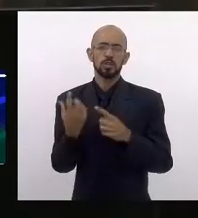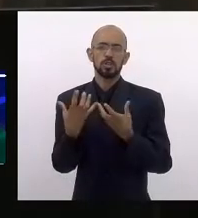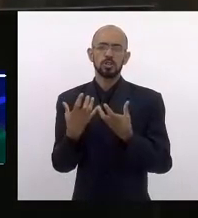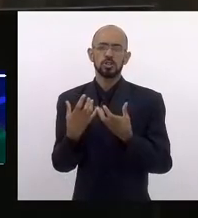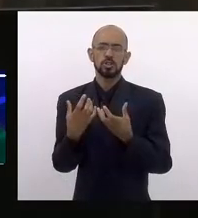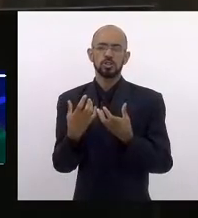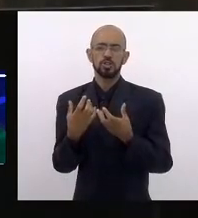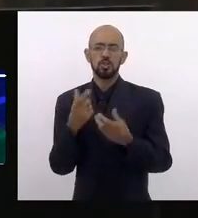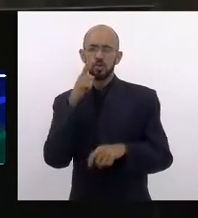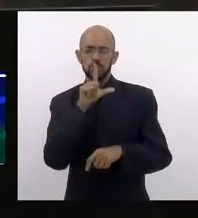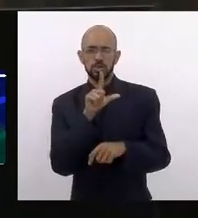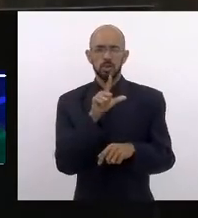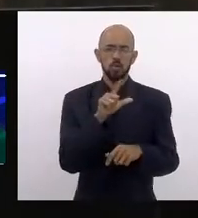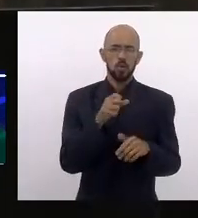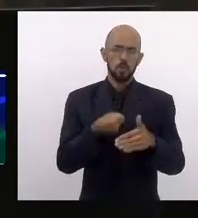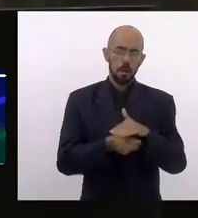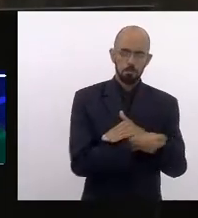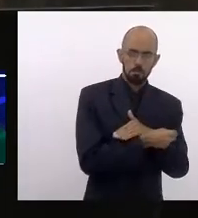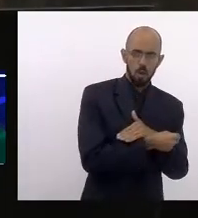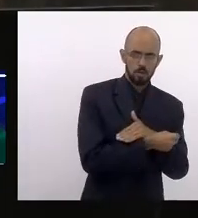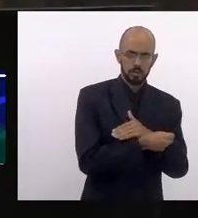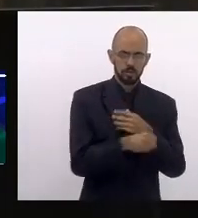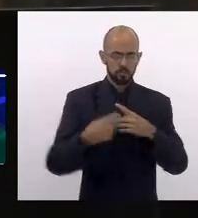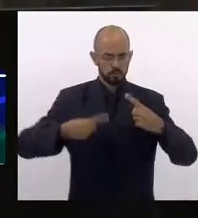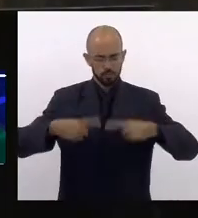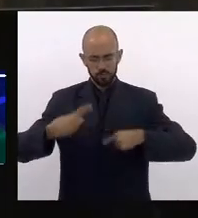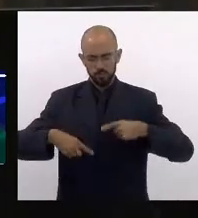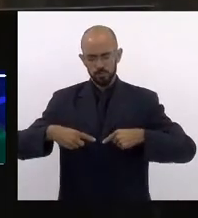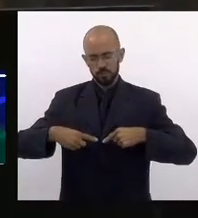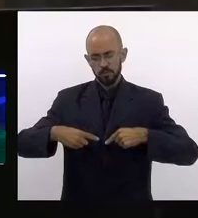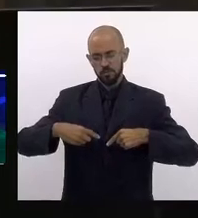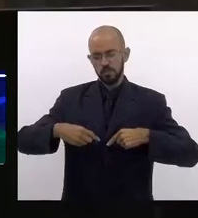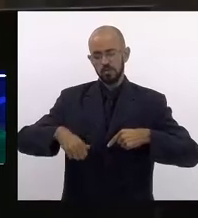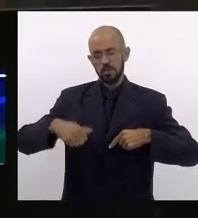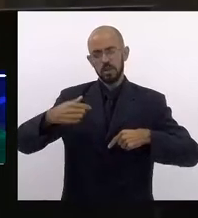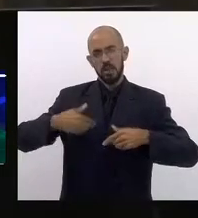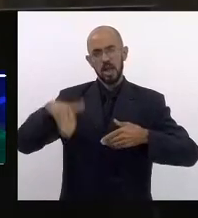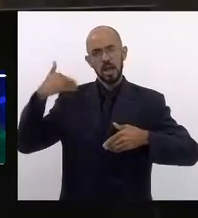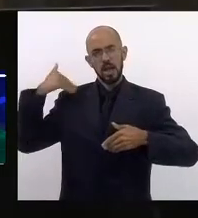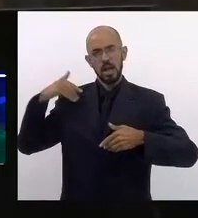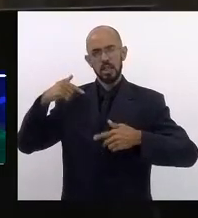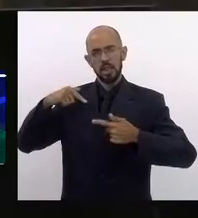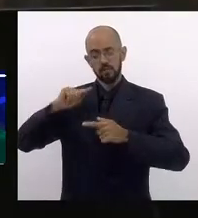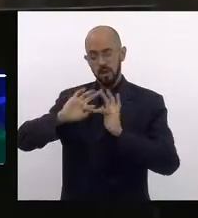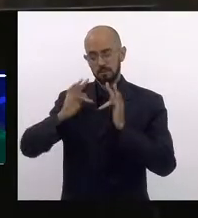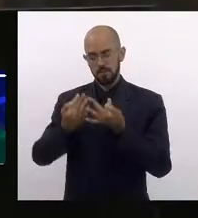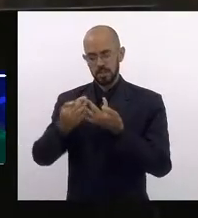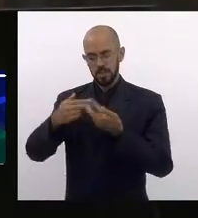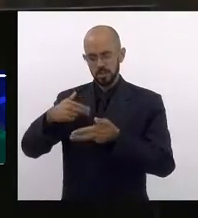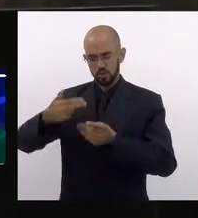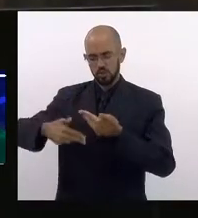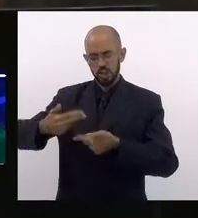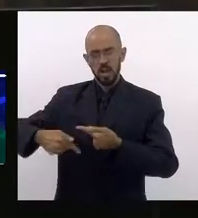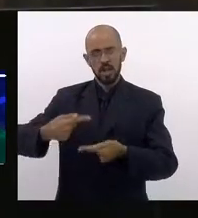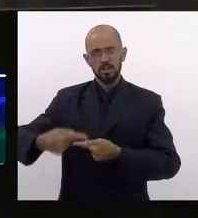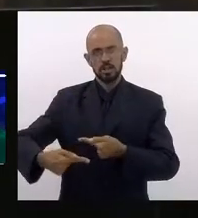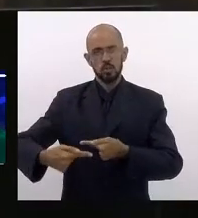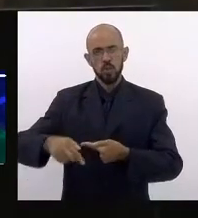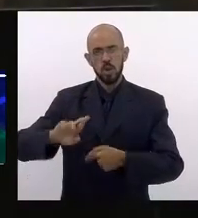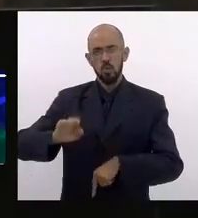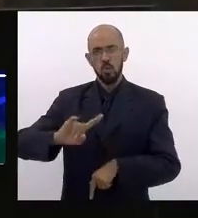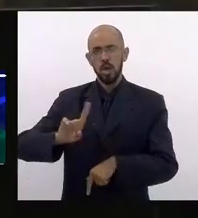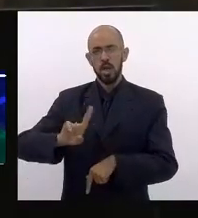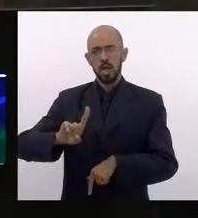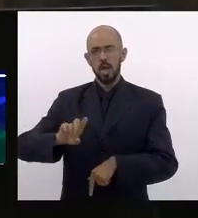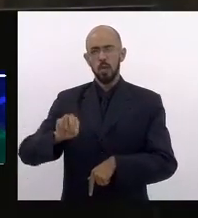na política dos nossos pais, dos nossos avós, ou daqueles que fazem parte de uma